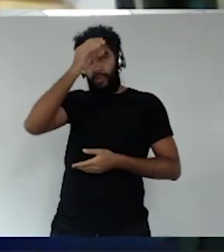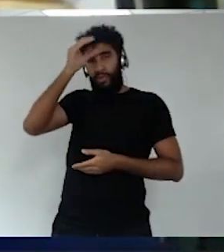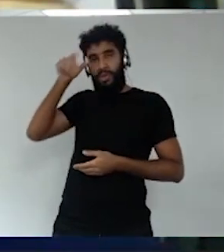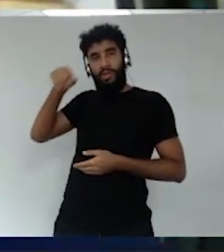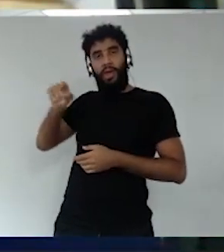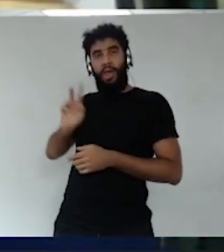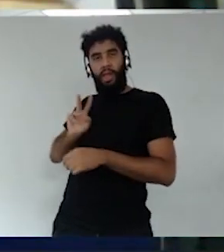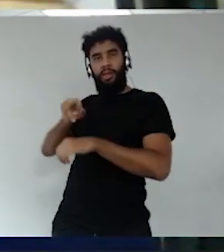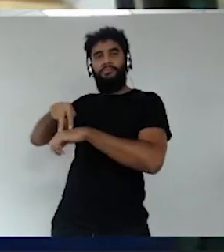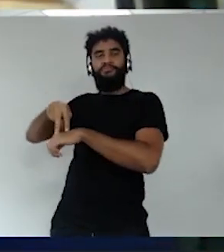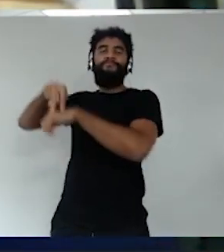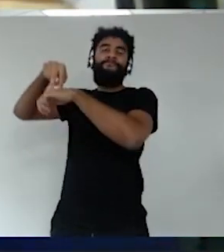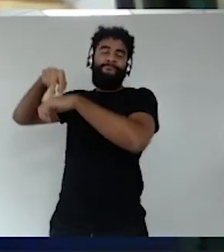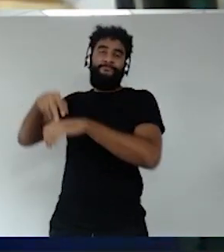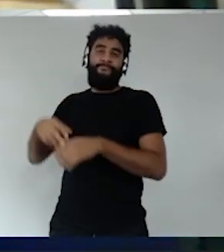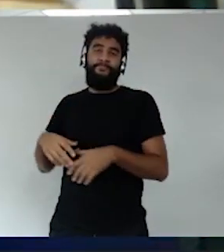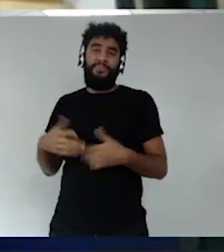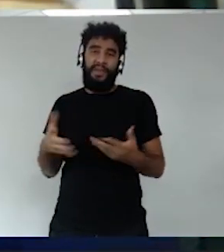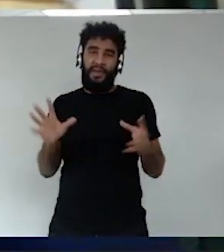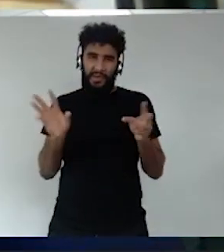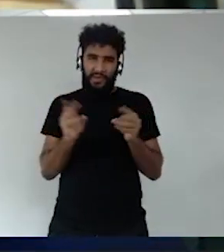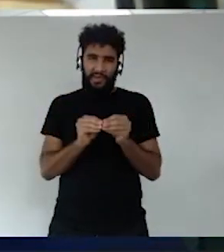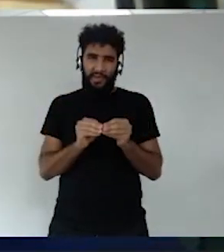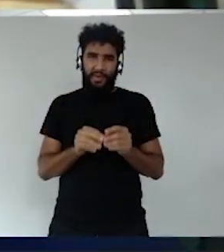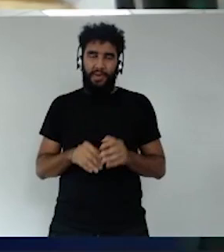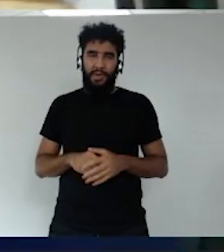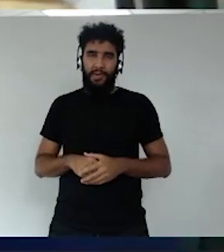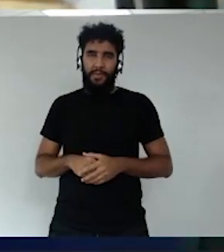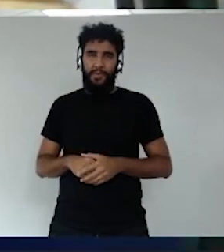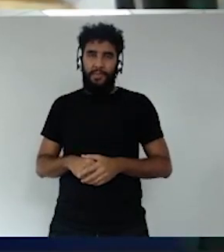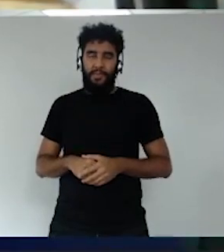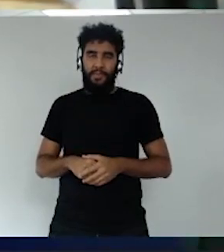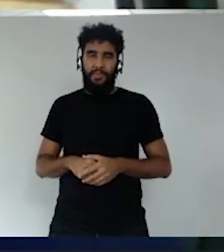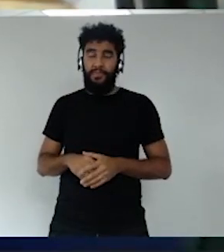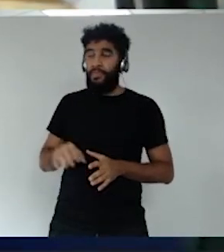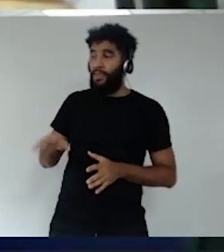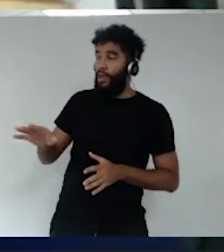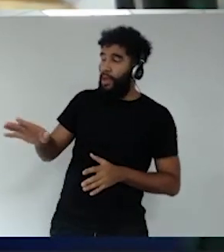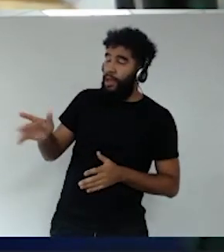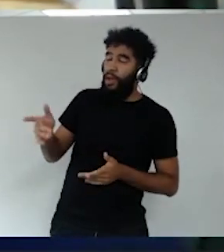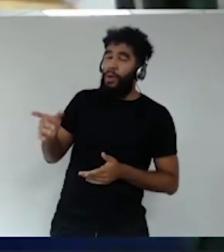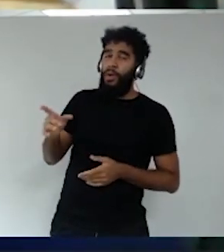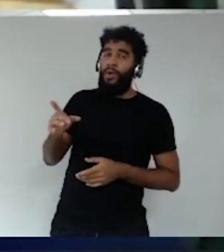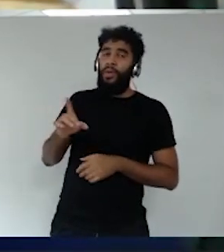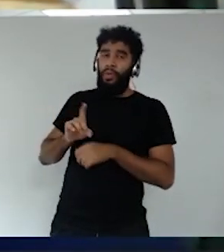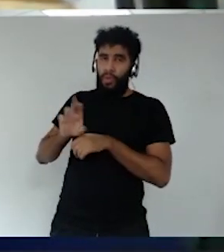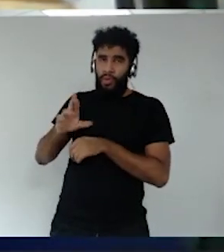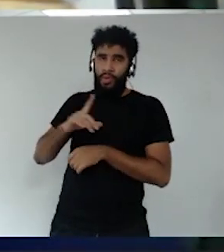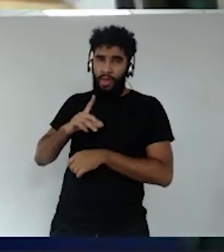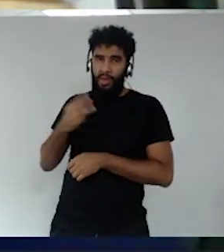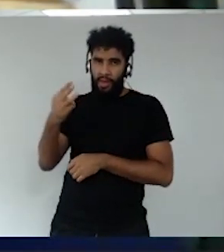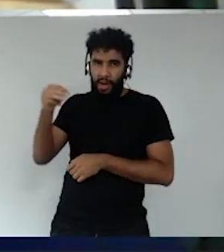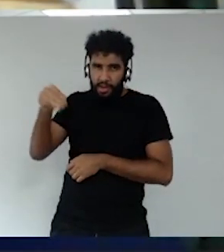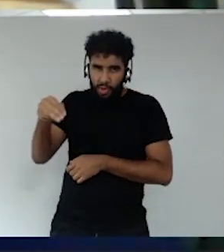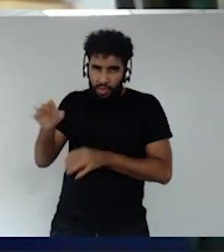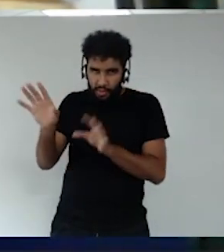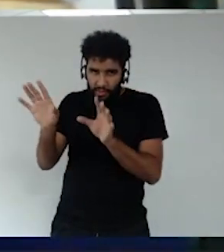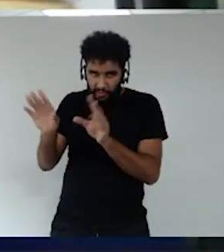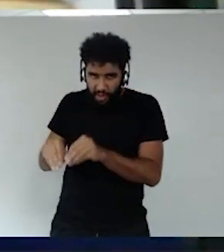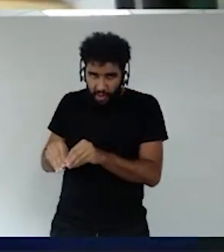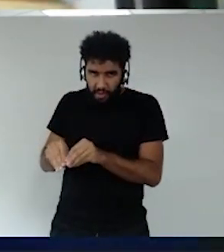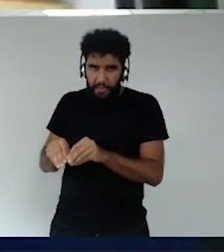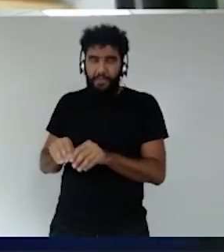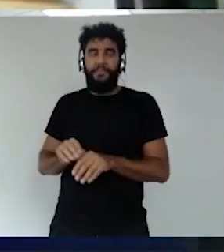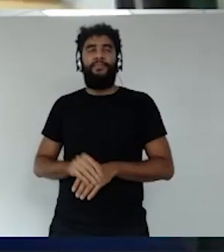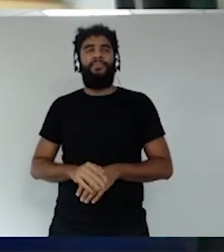protagonista. Enfim, concluindo, eu gostaria... Doutor, o senhor tem 3 minutos para finalizar.